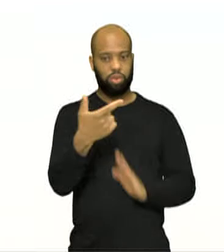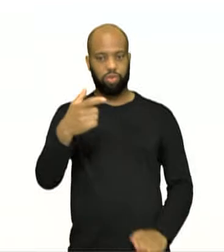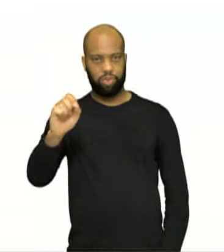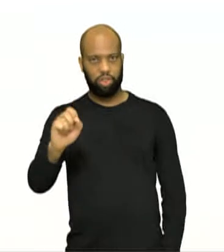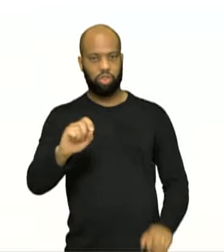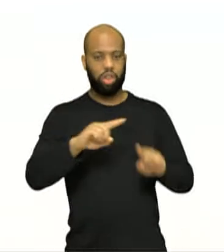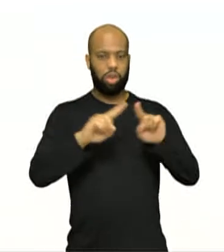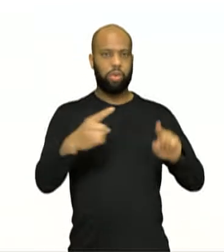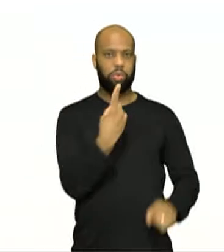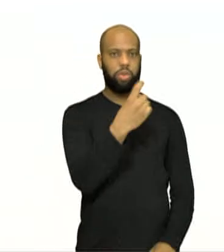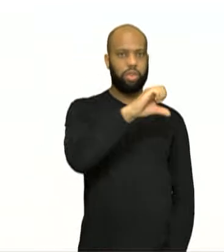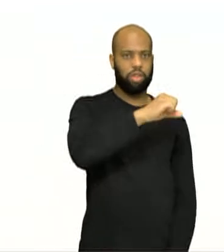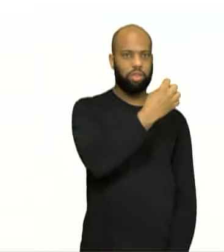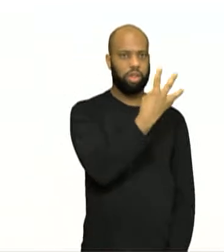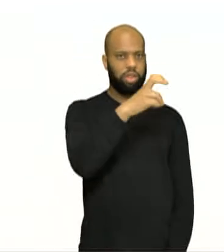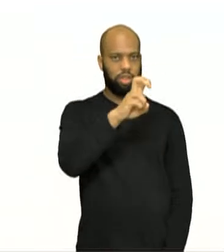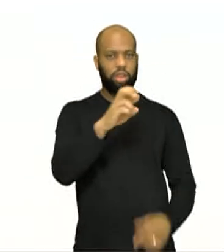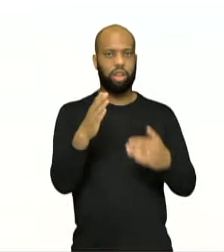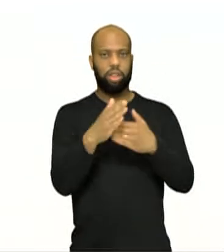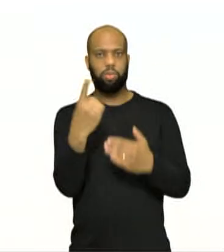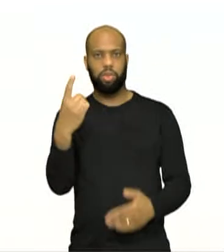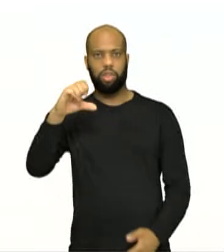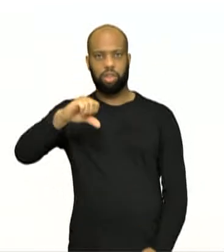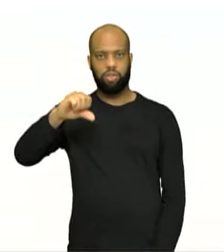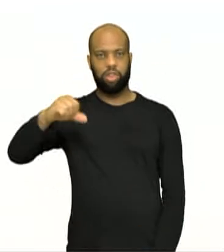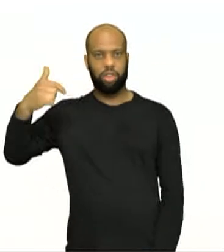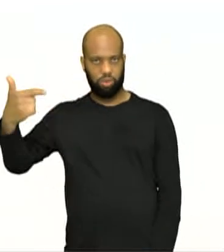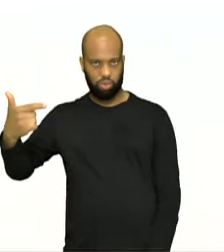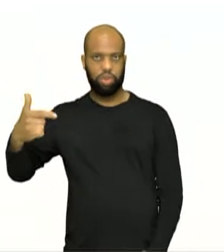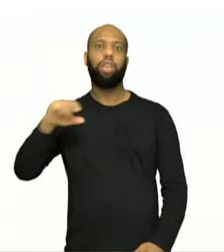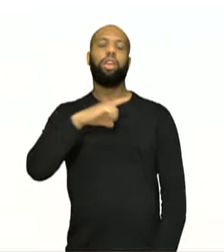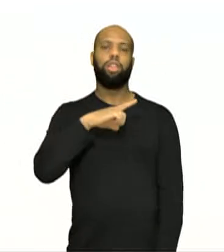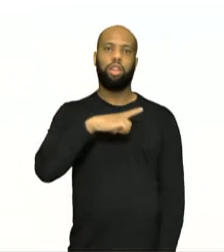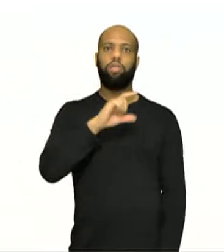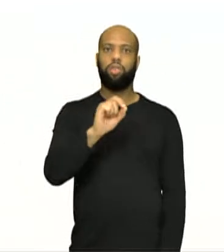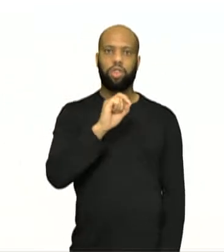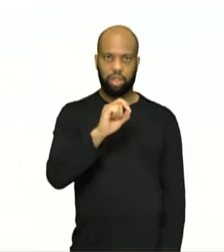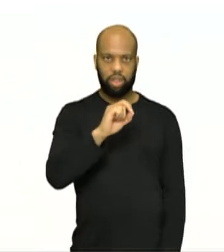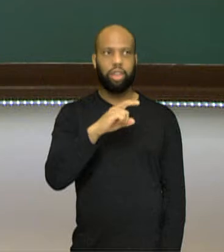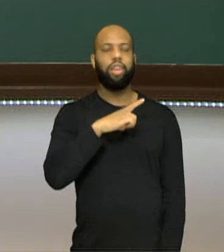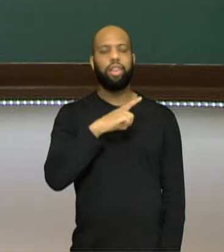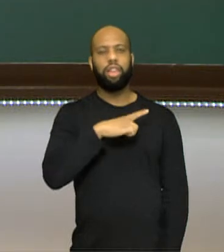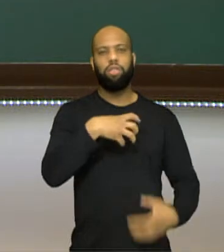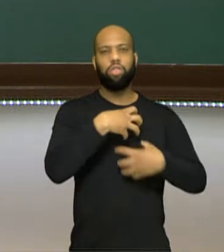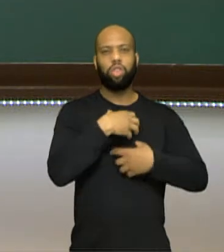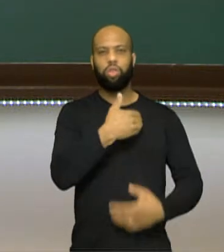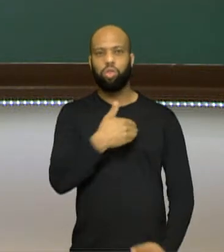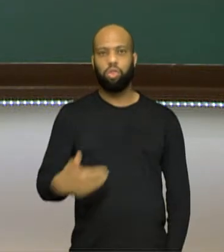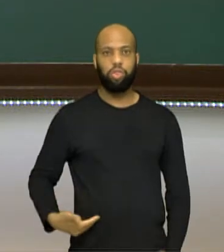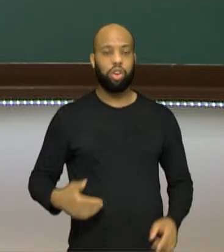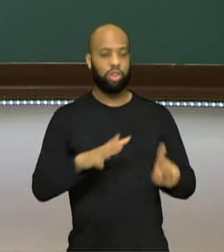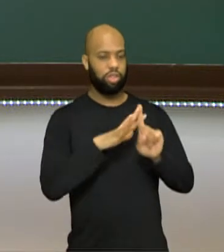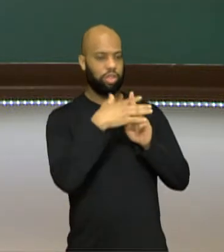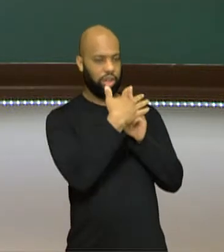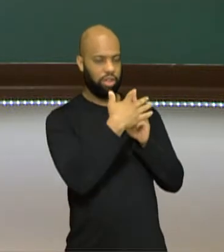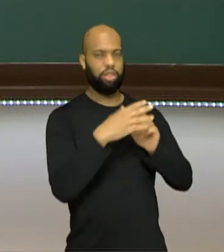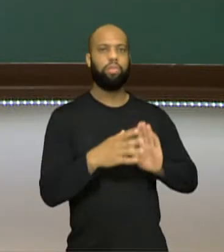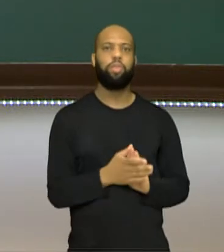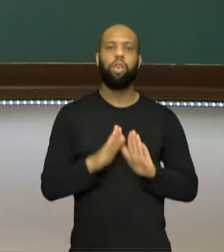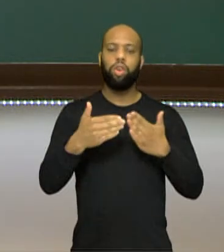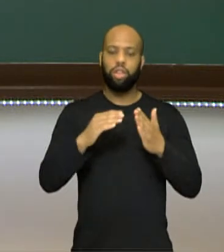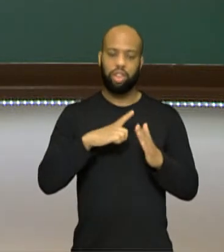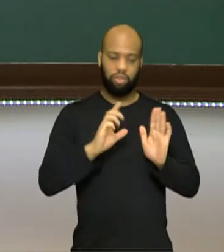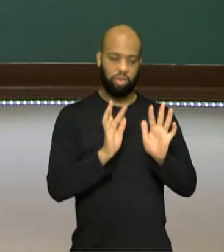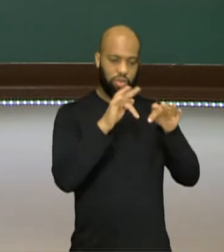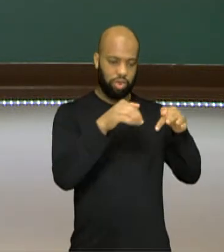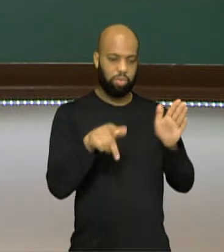E entre 1945 e 1992, o país viveu sob um regime socialista. Com o fim